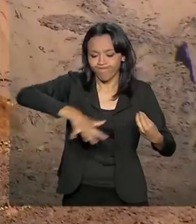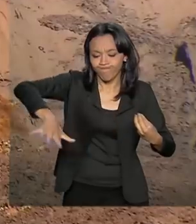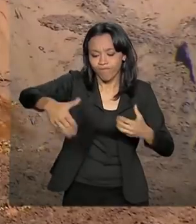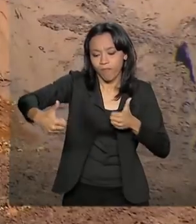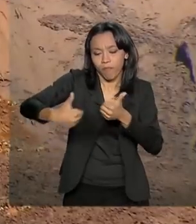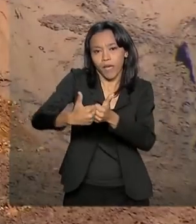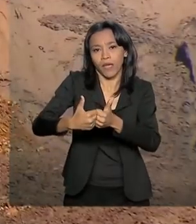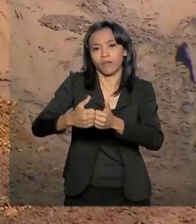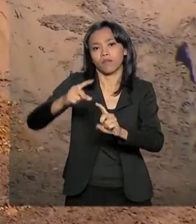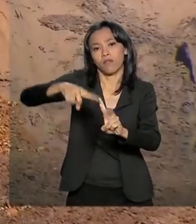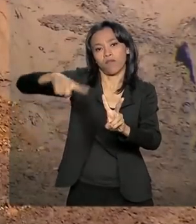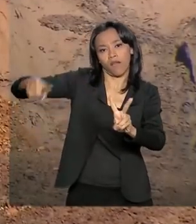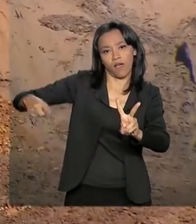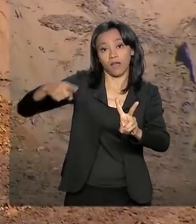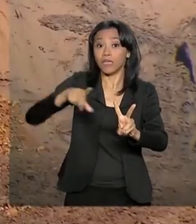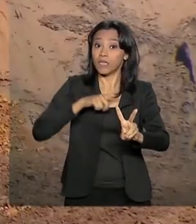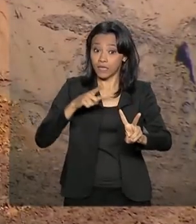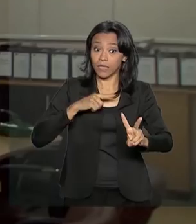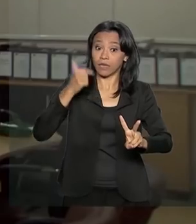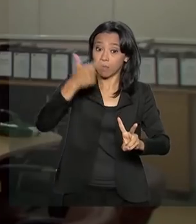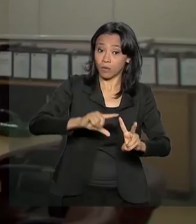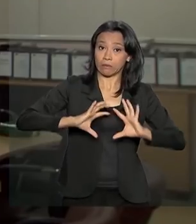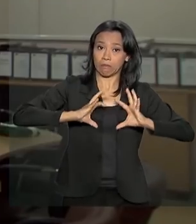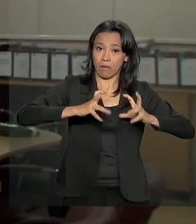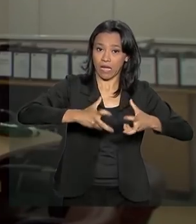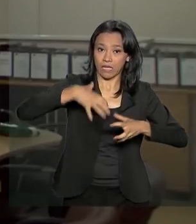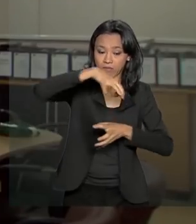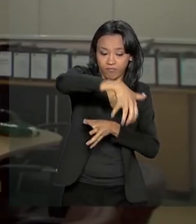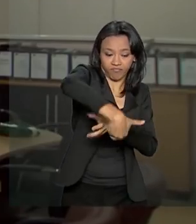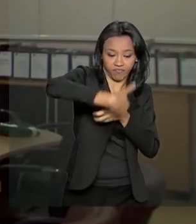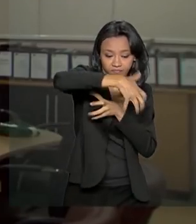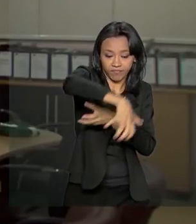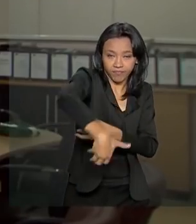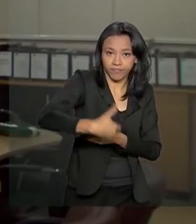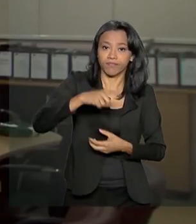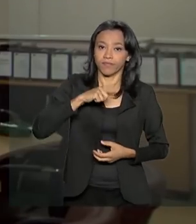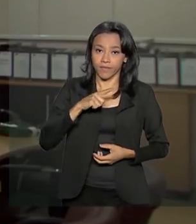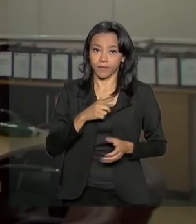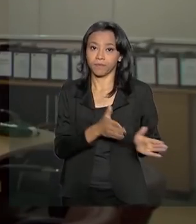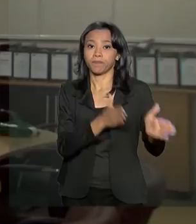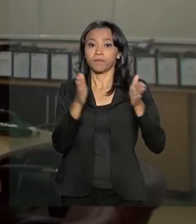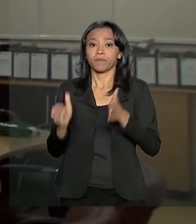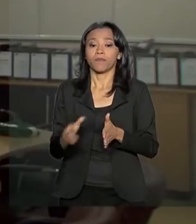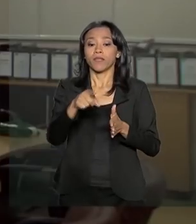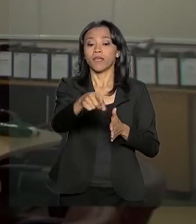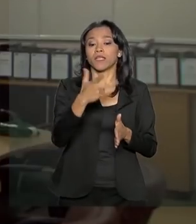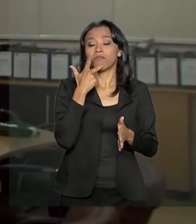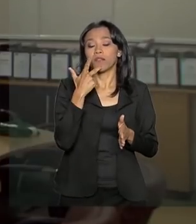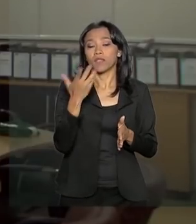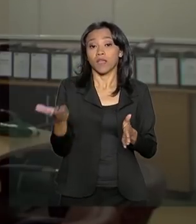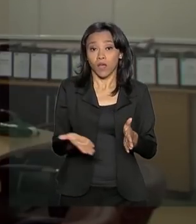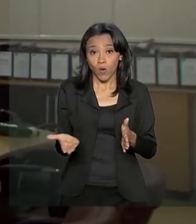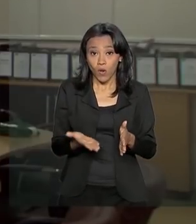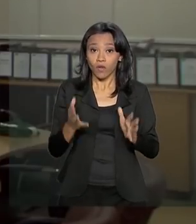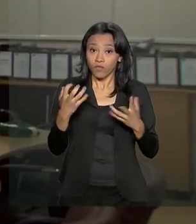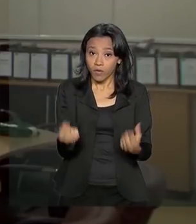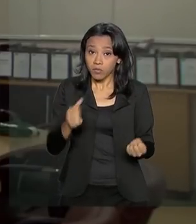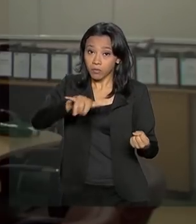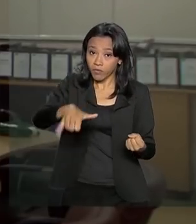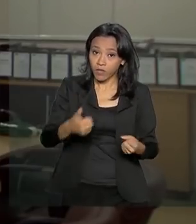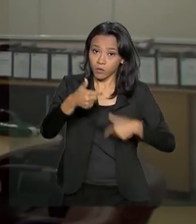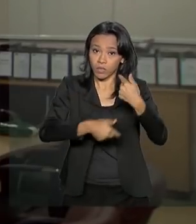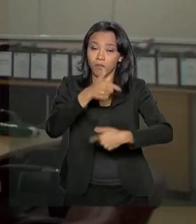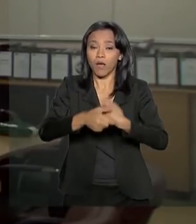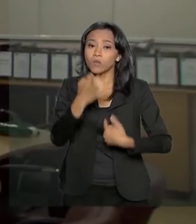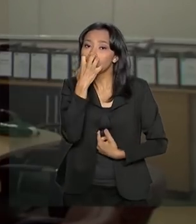contar com máquinas mais pesadas nesse momento nós já entramos em uma fase de aproveitar o trabalho dos cachorros